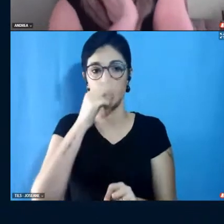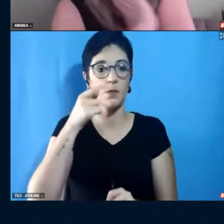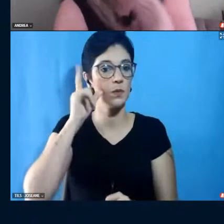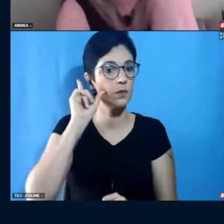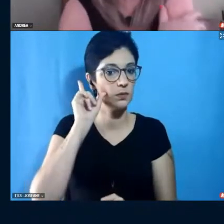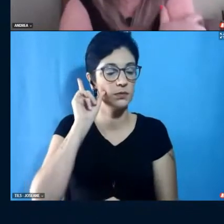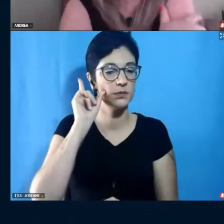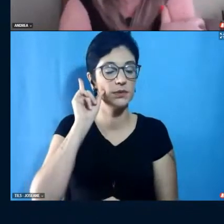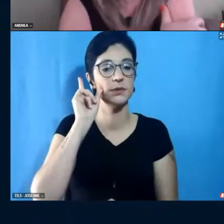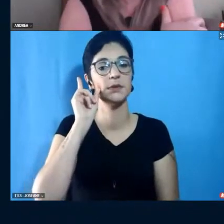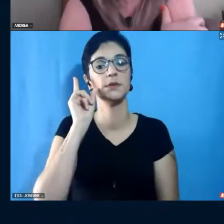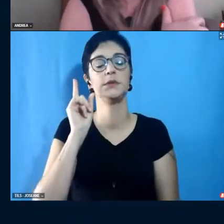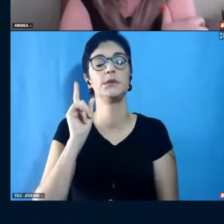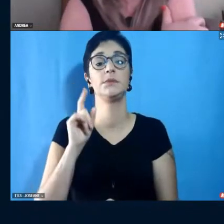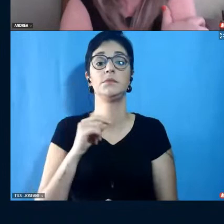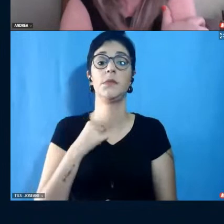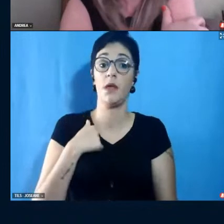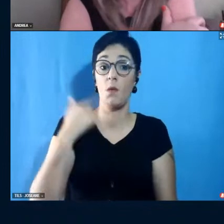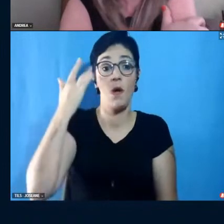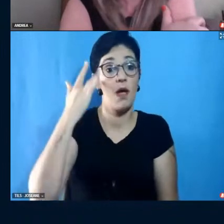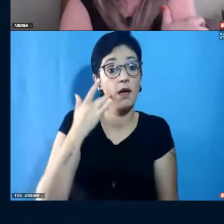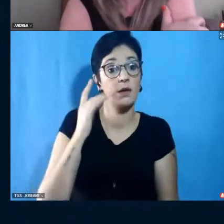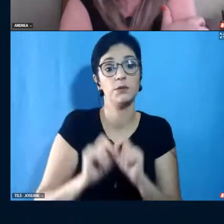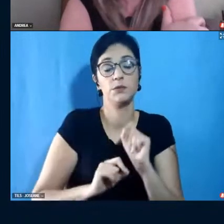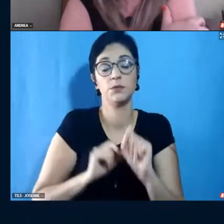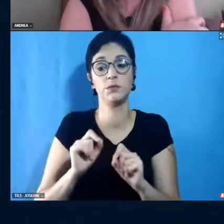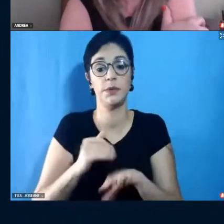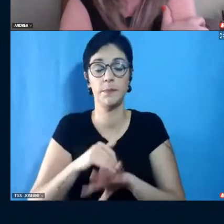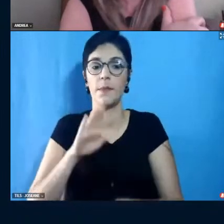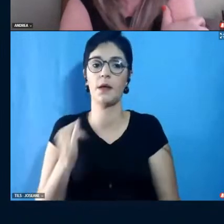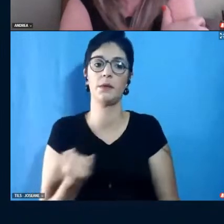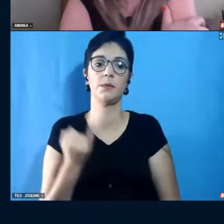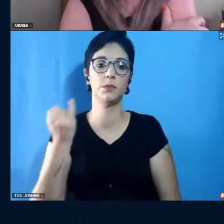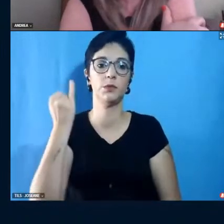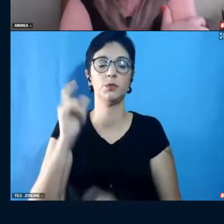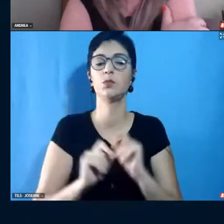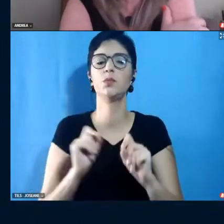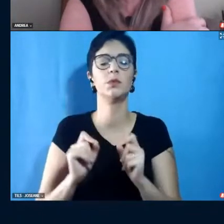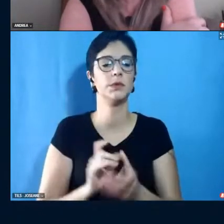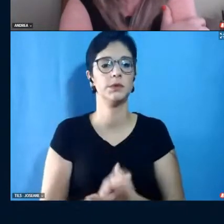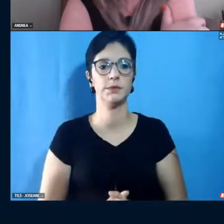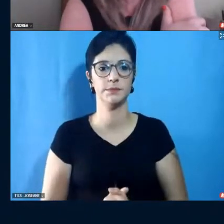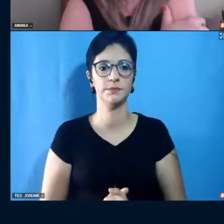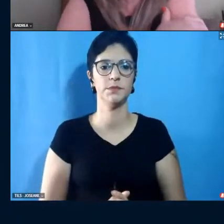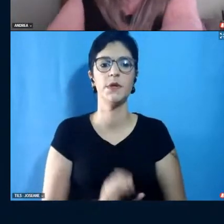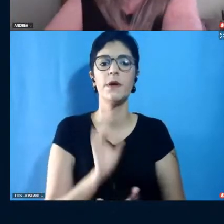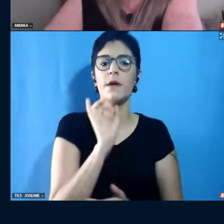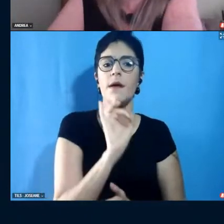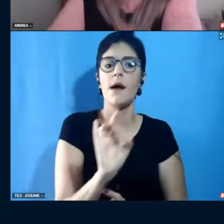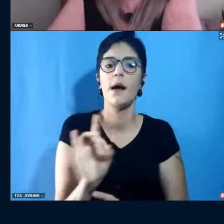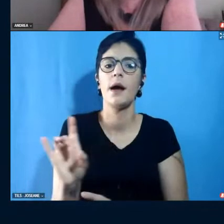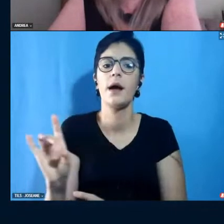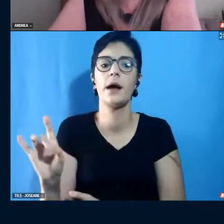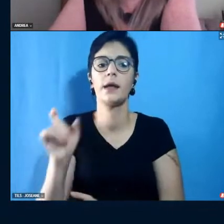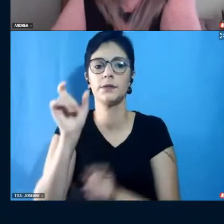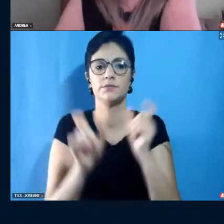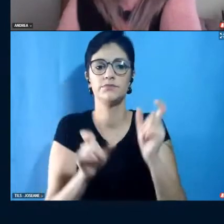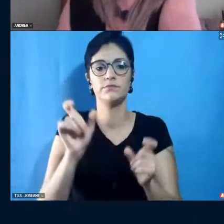na sala, porque eu acho que acho que acaba sendo a mais relevante. O que cada um dos participantes